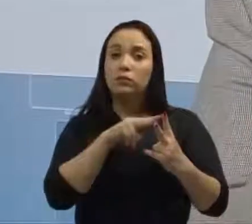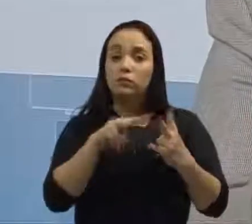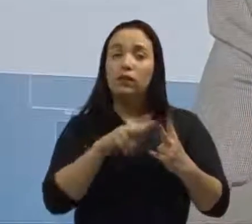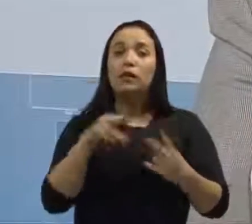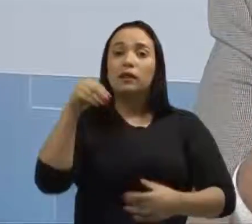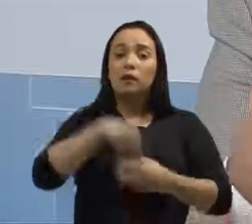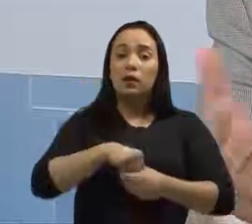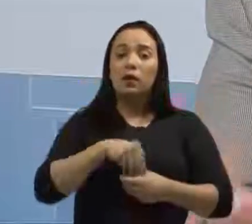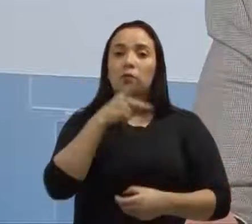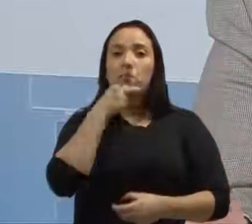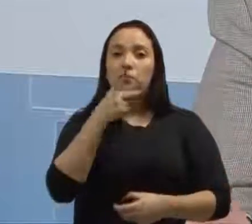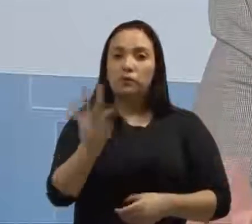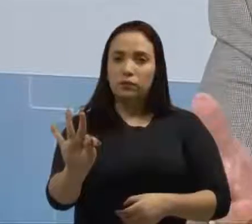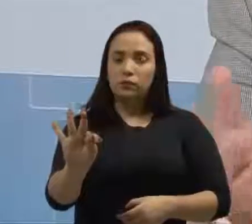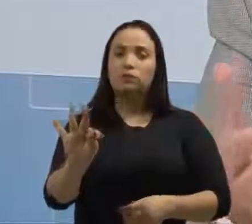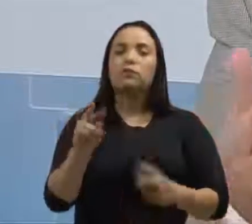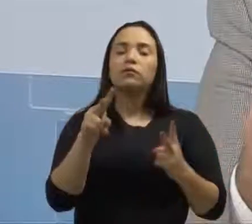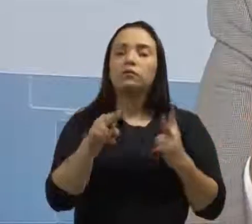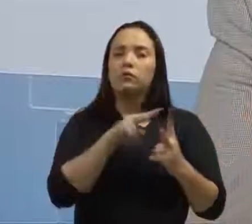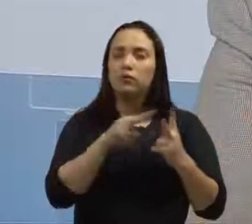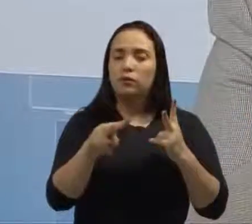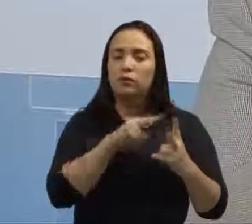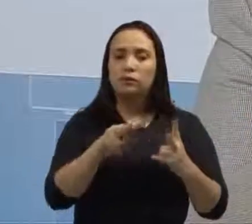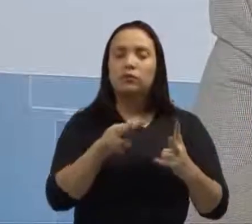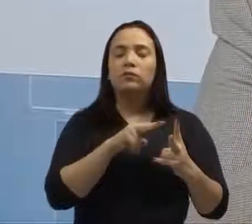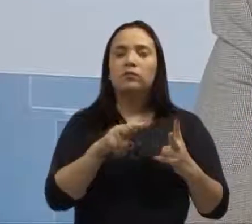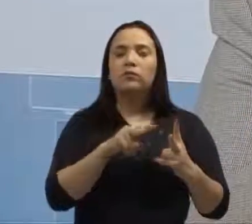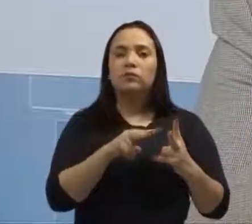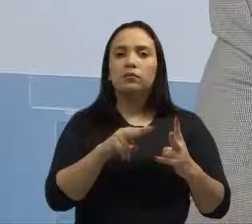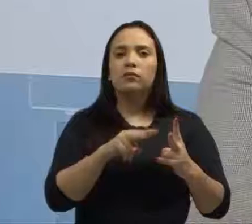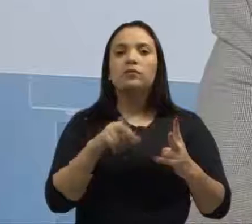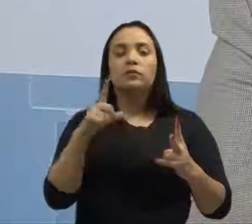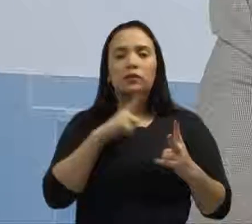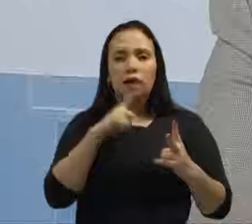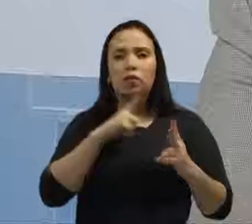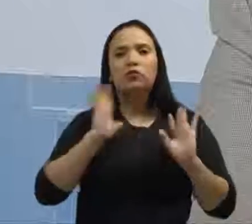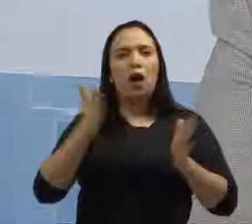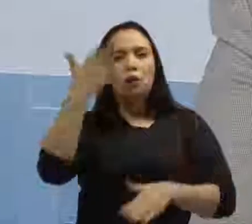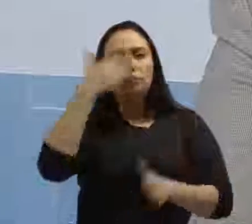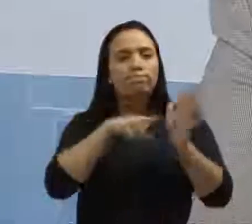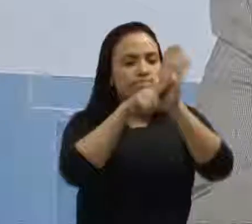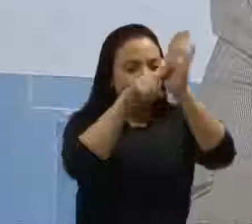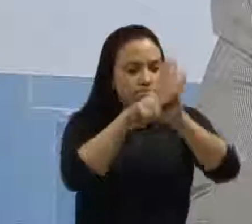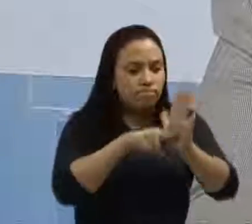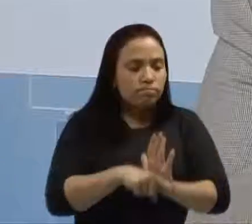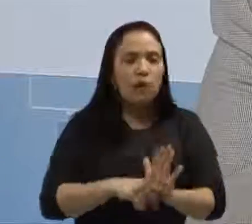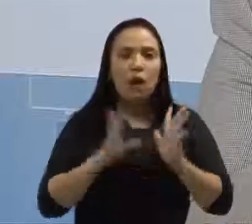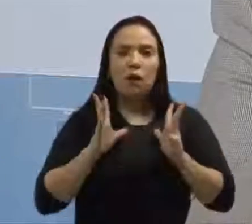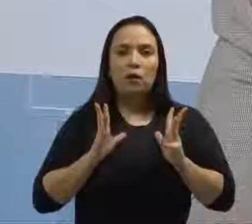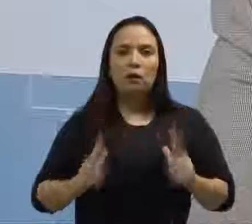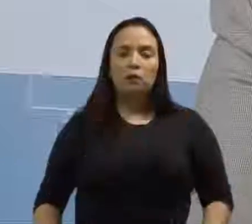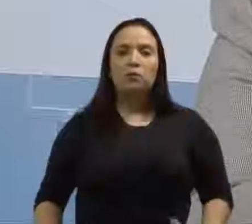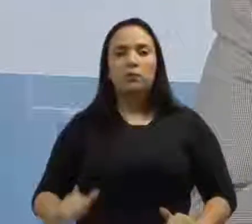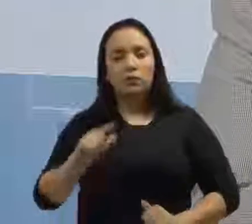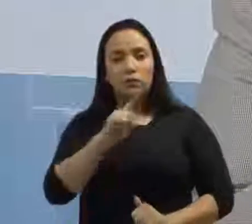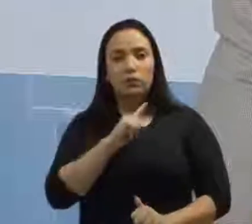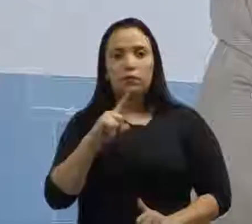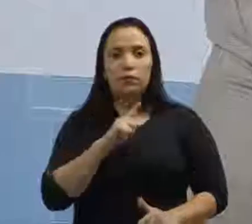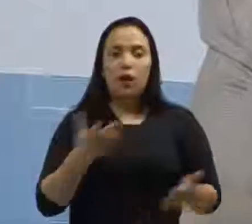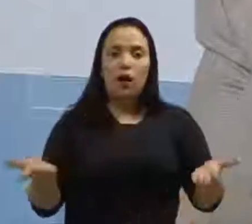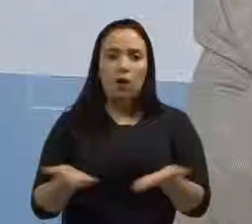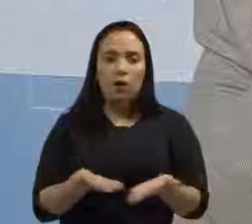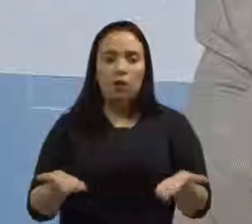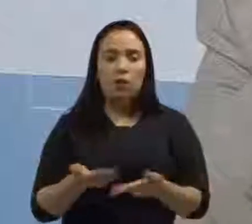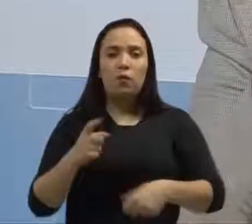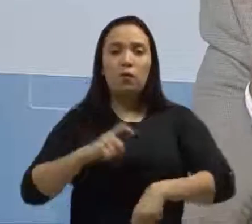bem, provada de forma muito forte, comprovada nesse momento. Por